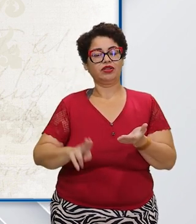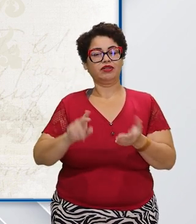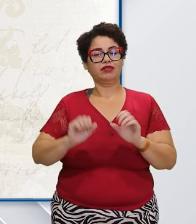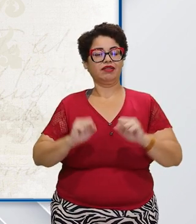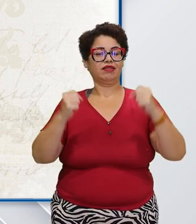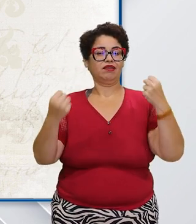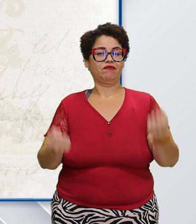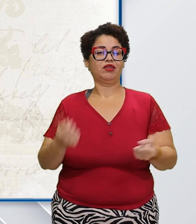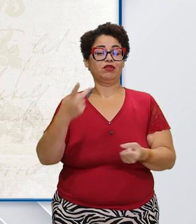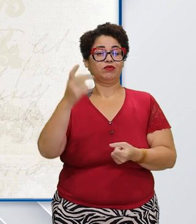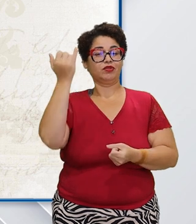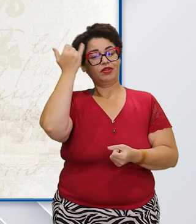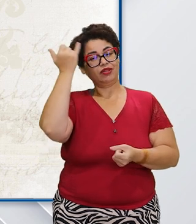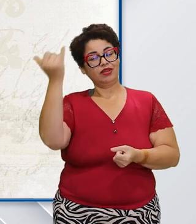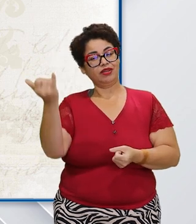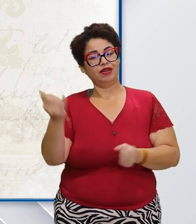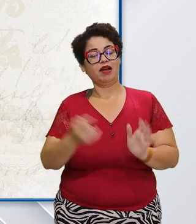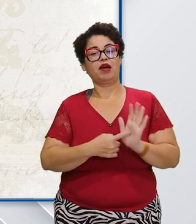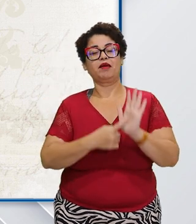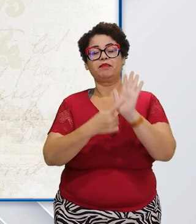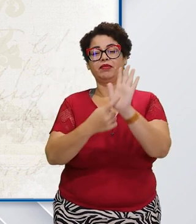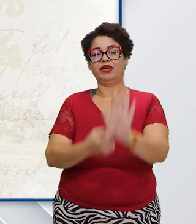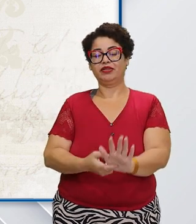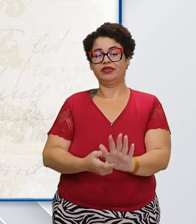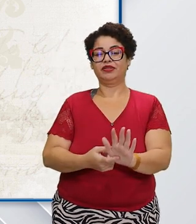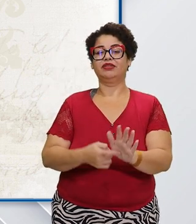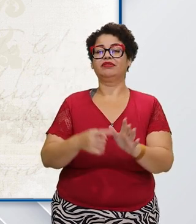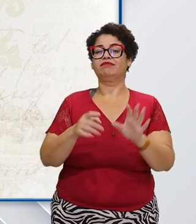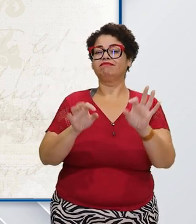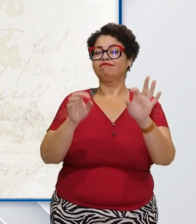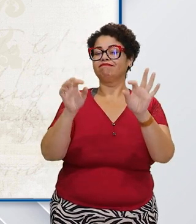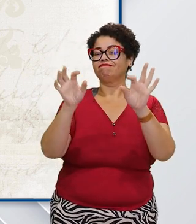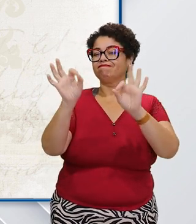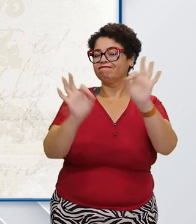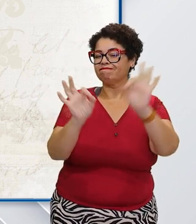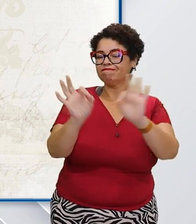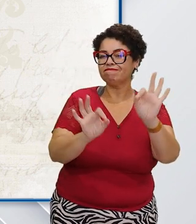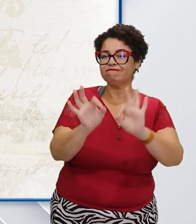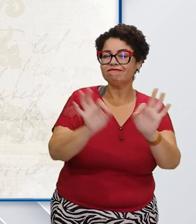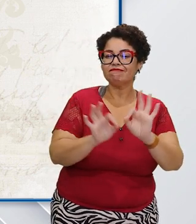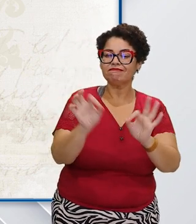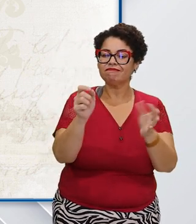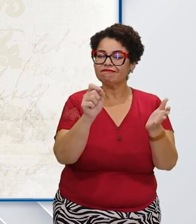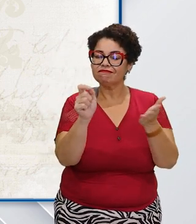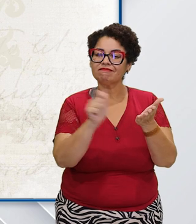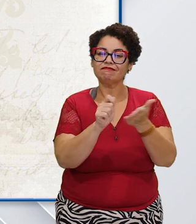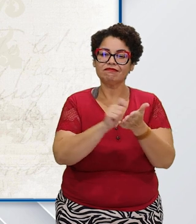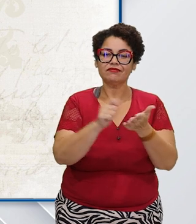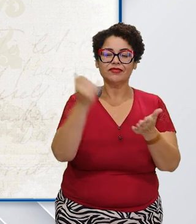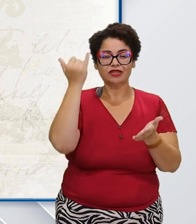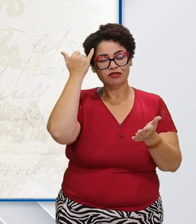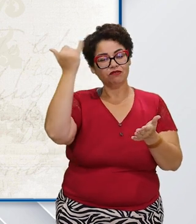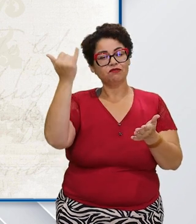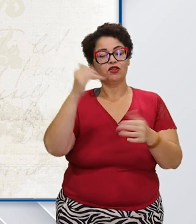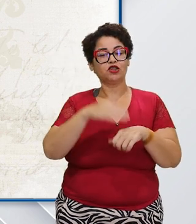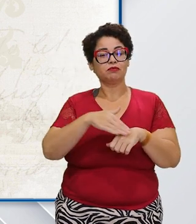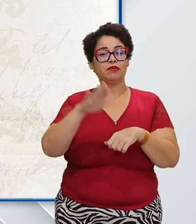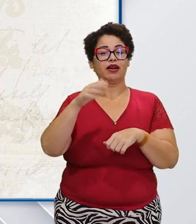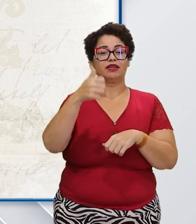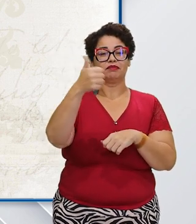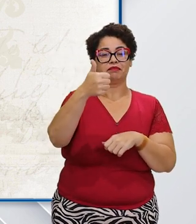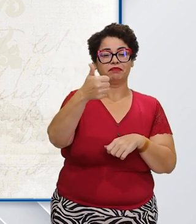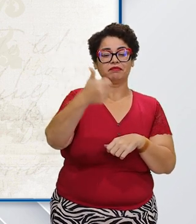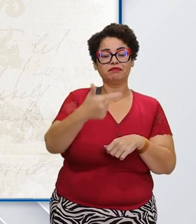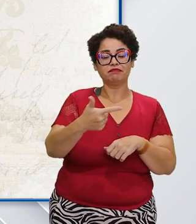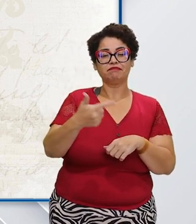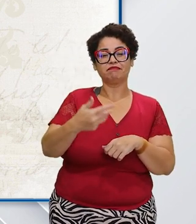irá utilizar para defender essa ideia Apresente as em um esquema da ideia mais forte